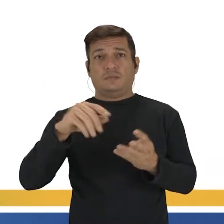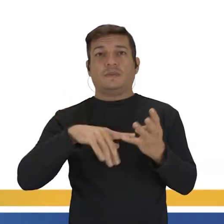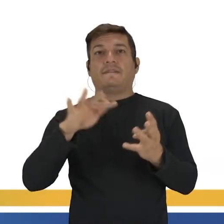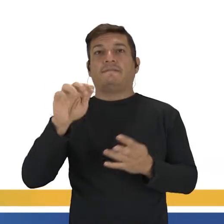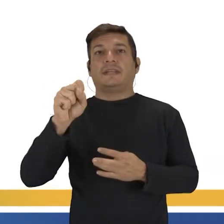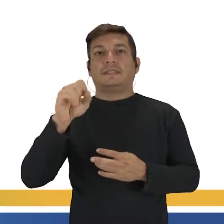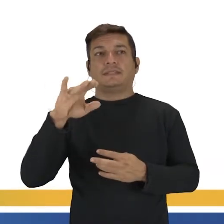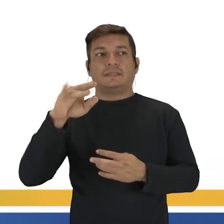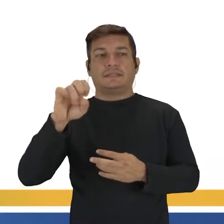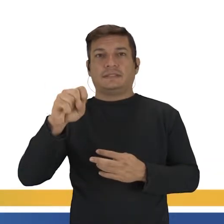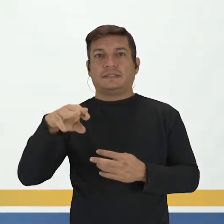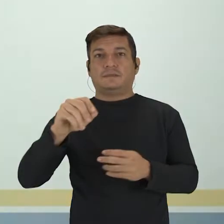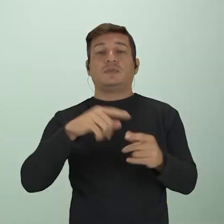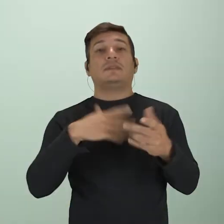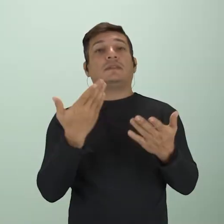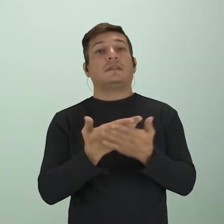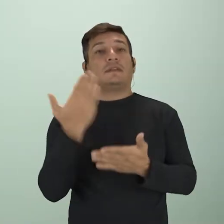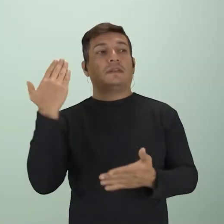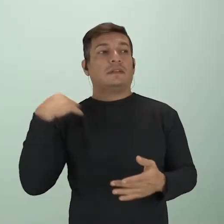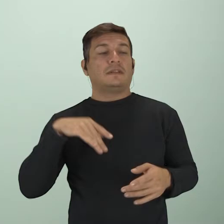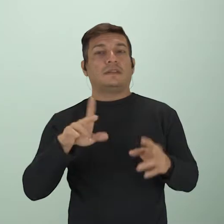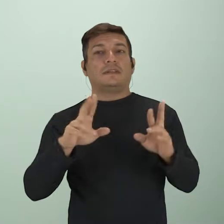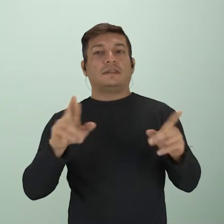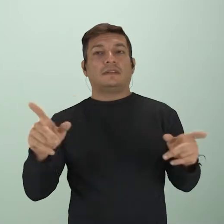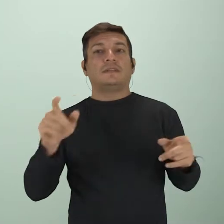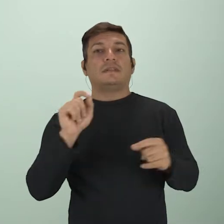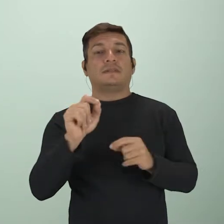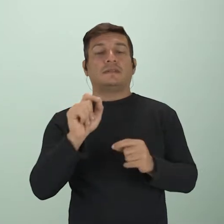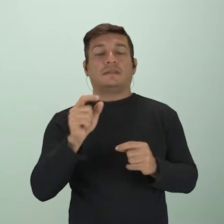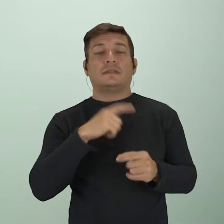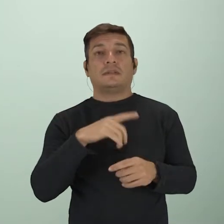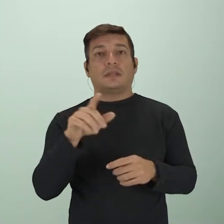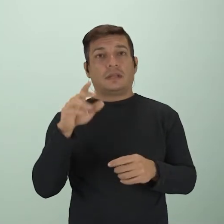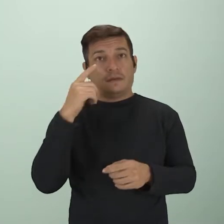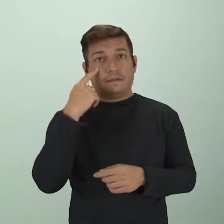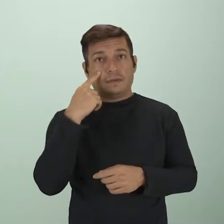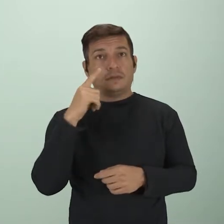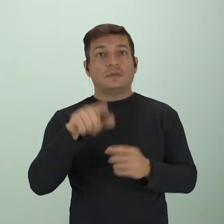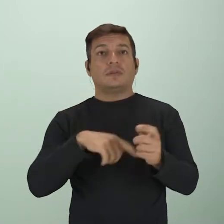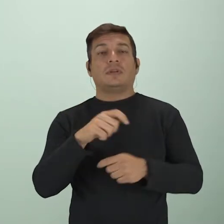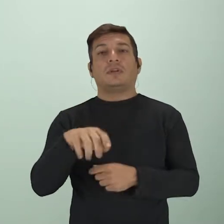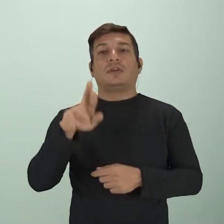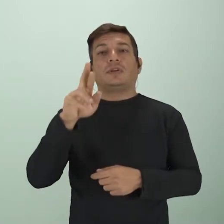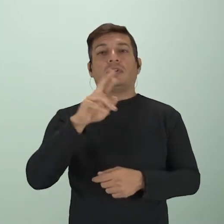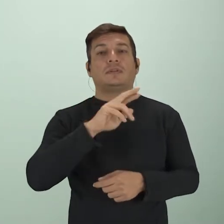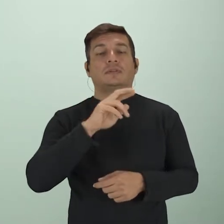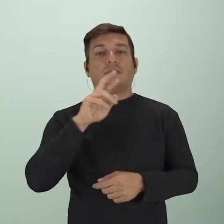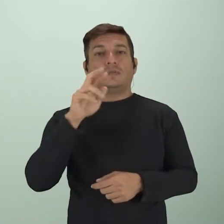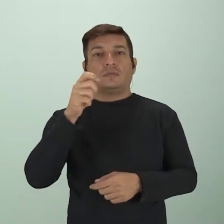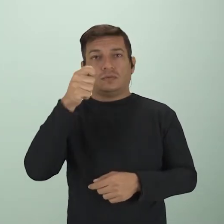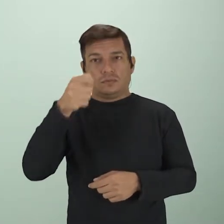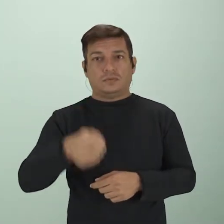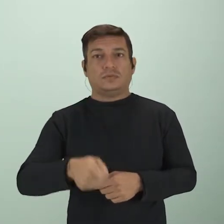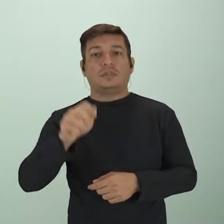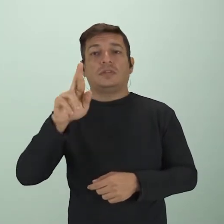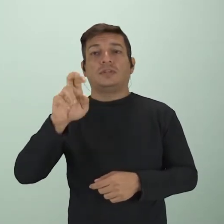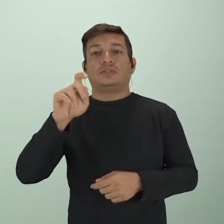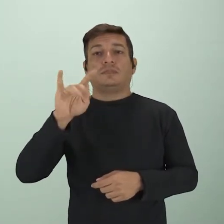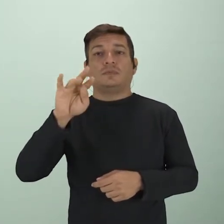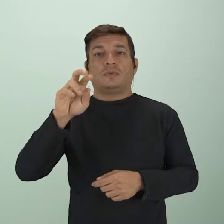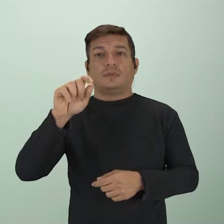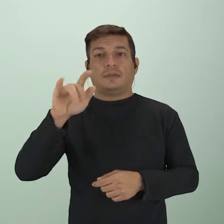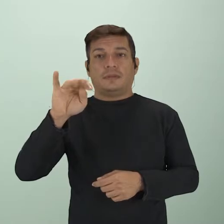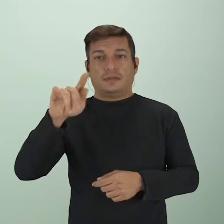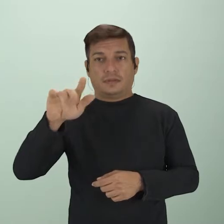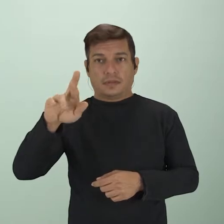nós falamos sobre a diferença entre regime totalitário e autoritarismo. Né? Hoje, nós